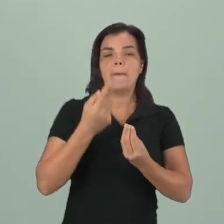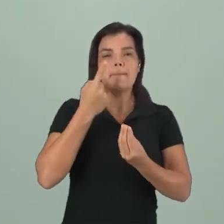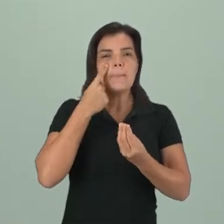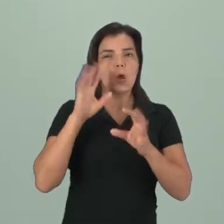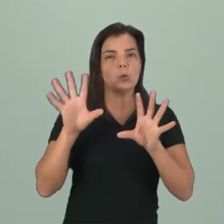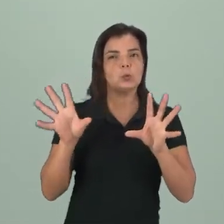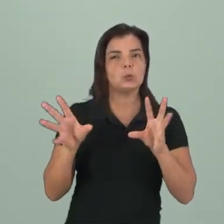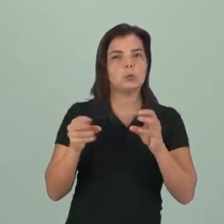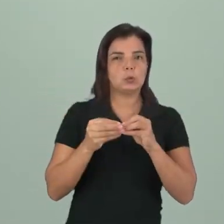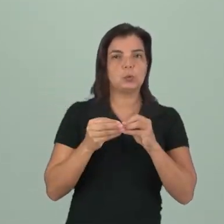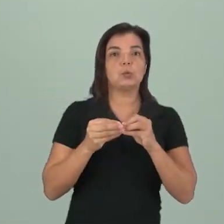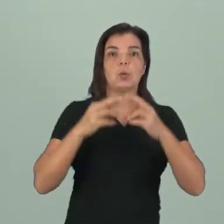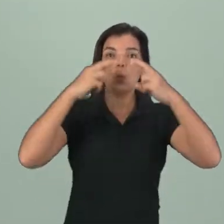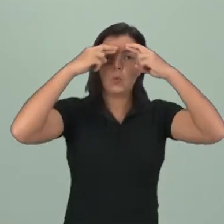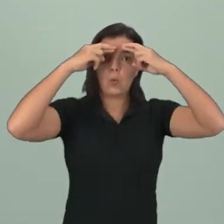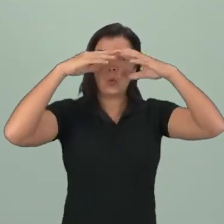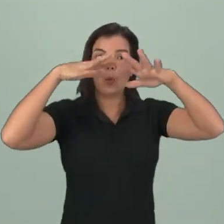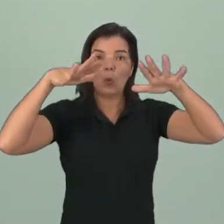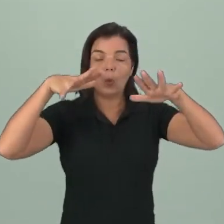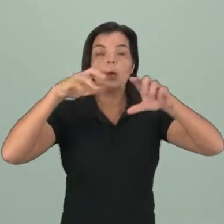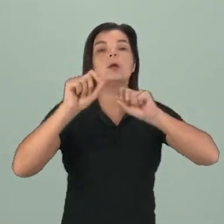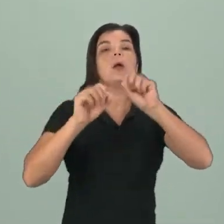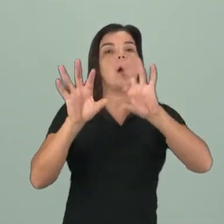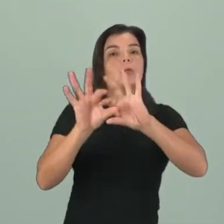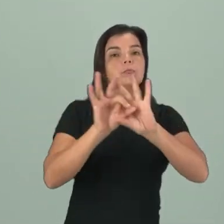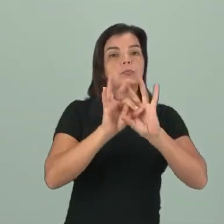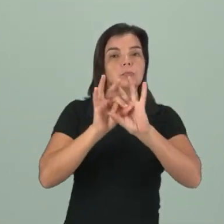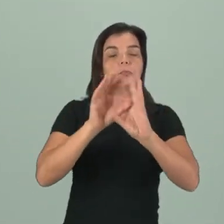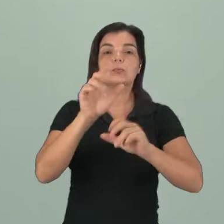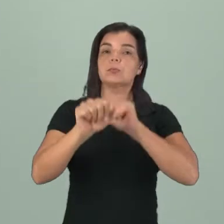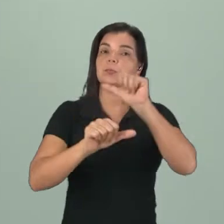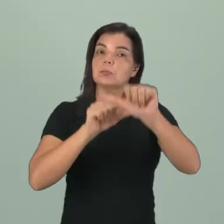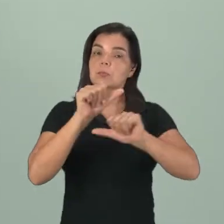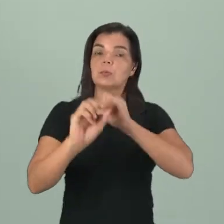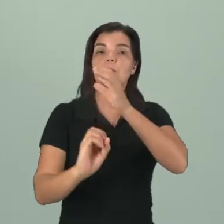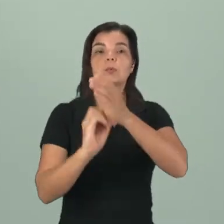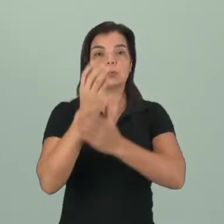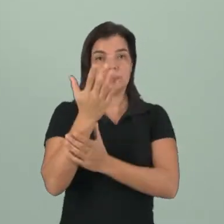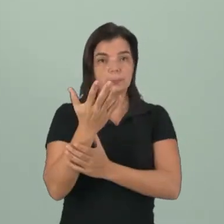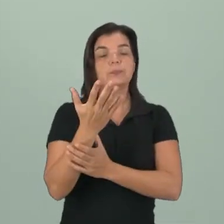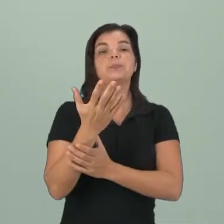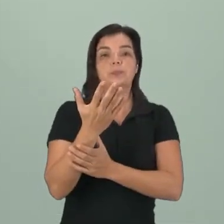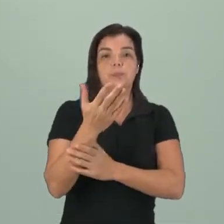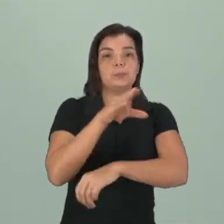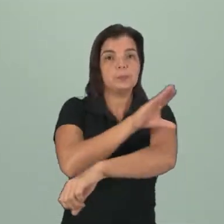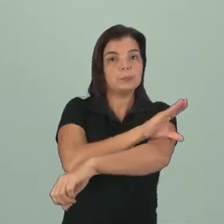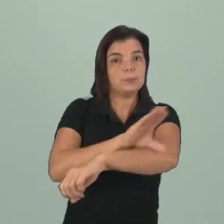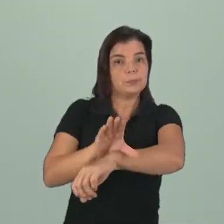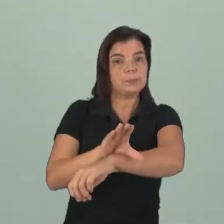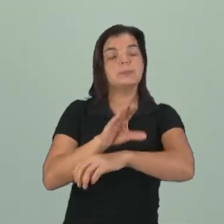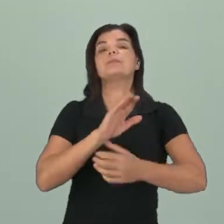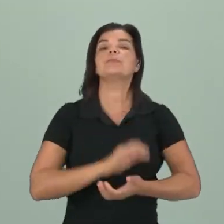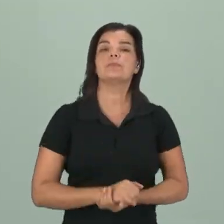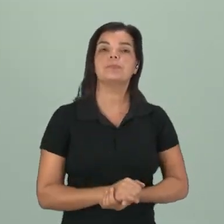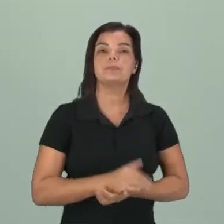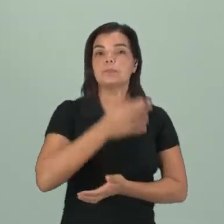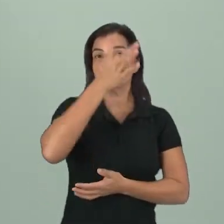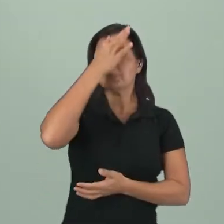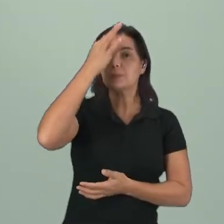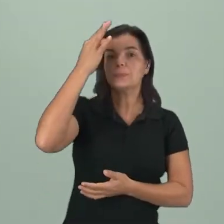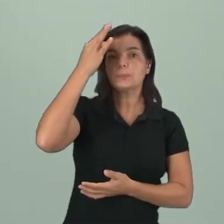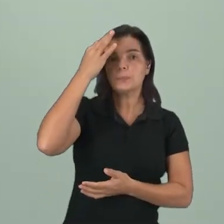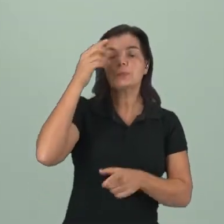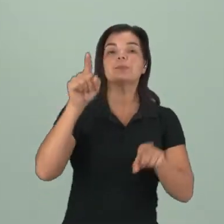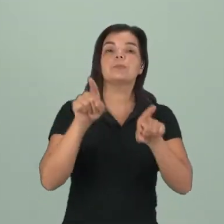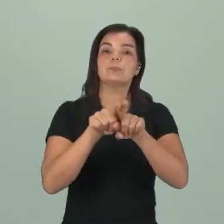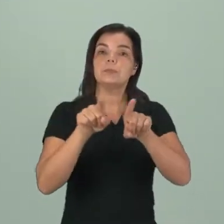de renascimento, geralmente está associado às modificações que aconteceram na cultura, na filosofia